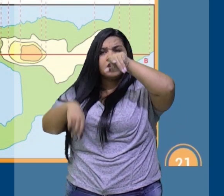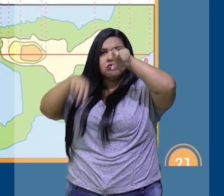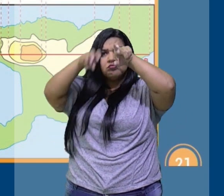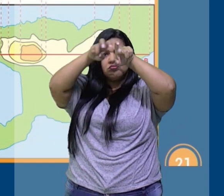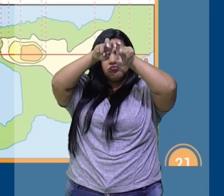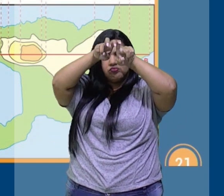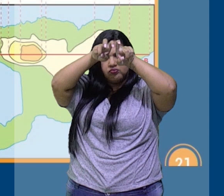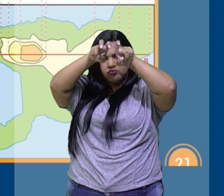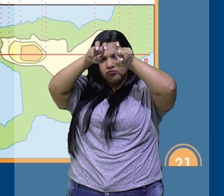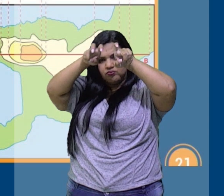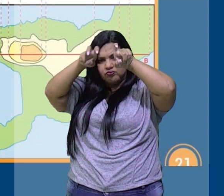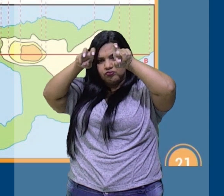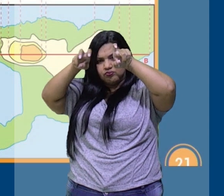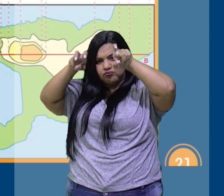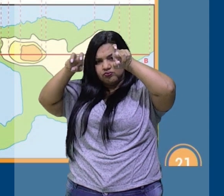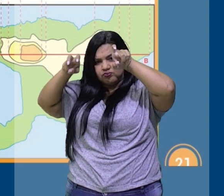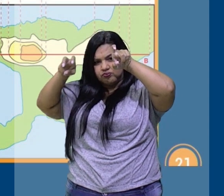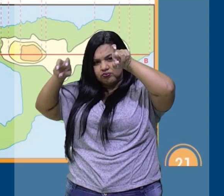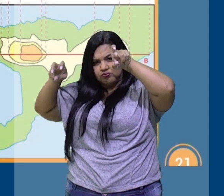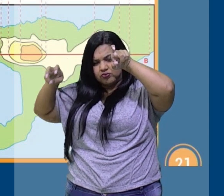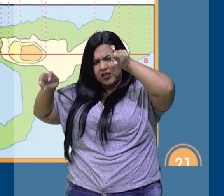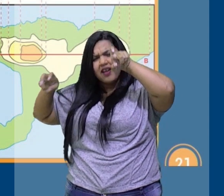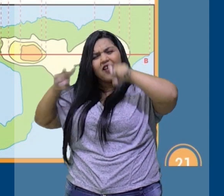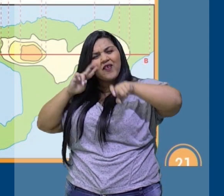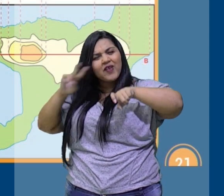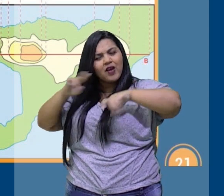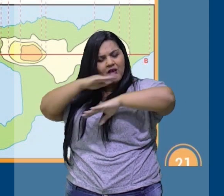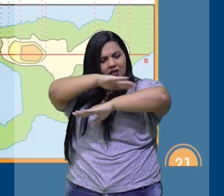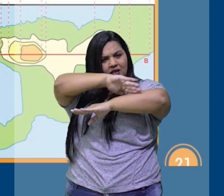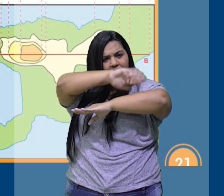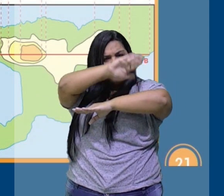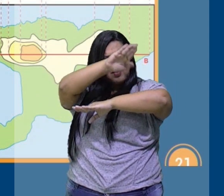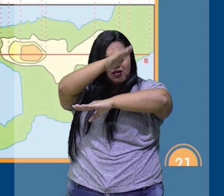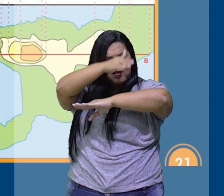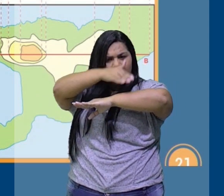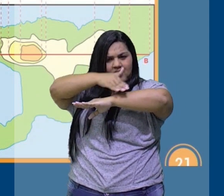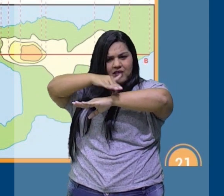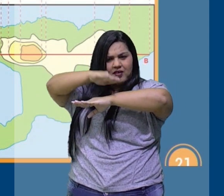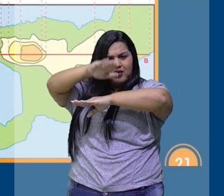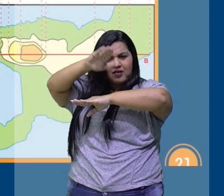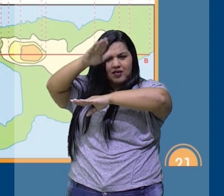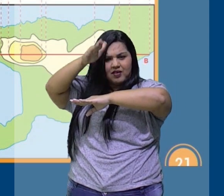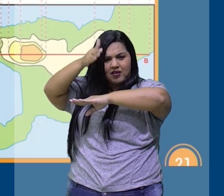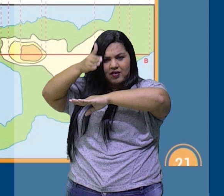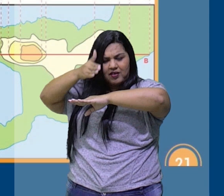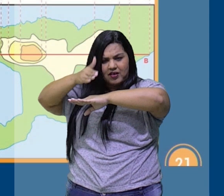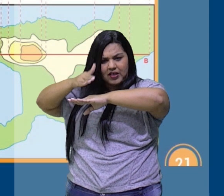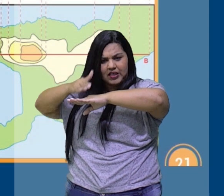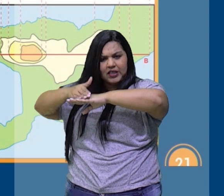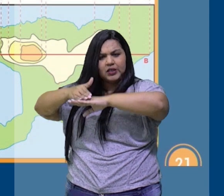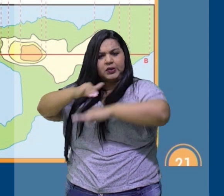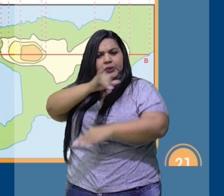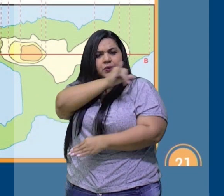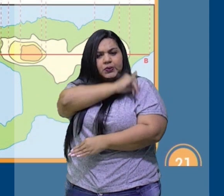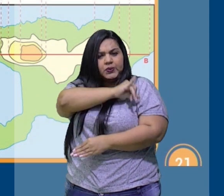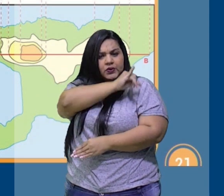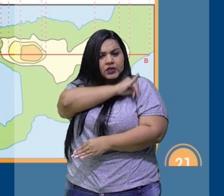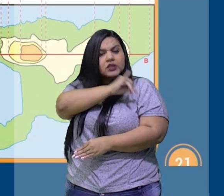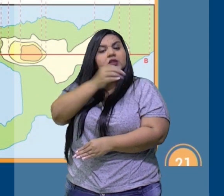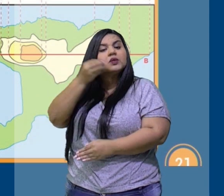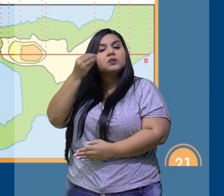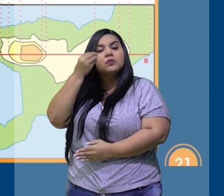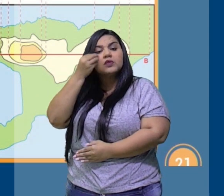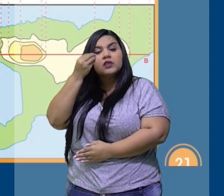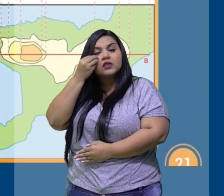elevação aqui, né? Como a gente pode observar. E nessa representação gráfica que eu coloquei aqui do lado, olha, observem